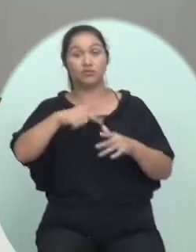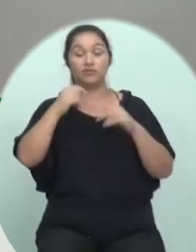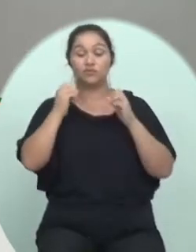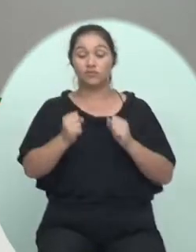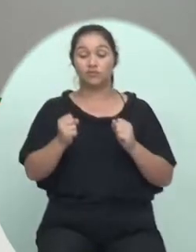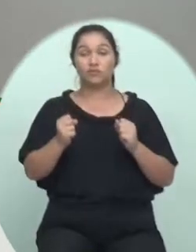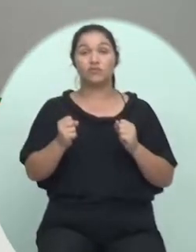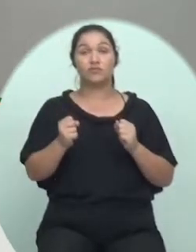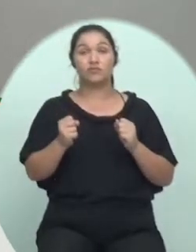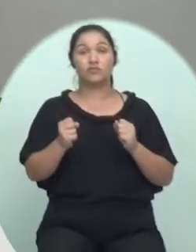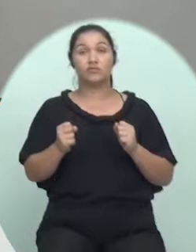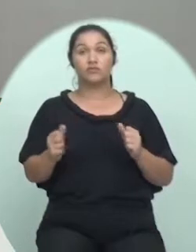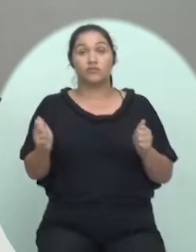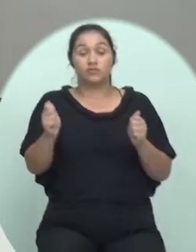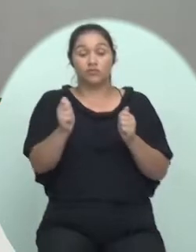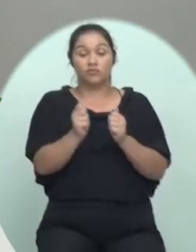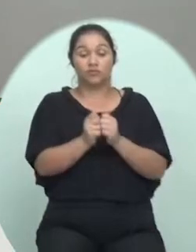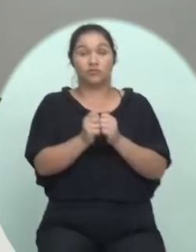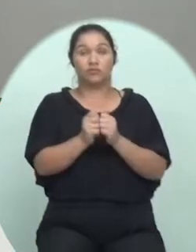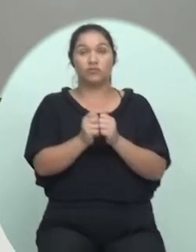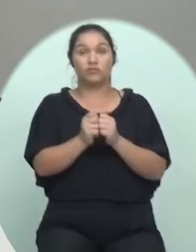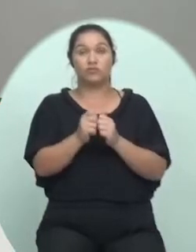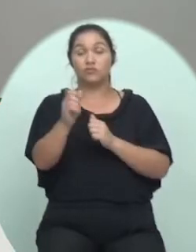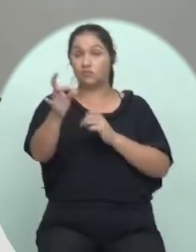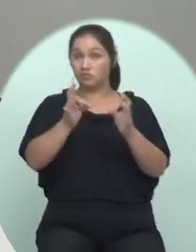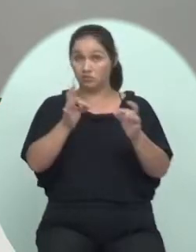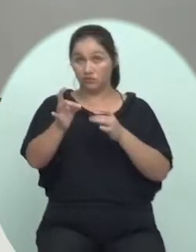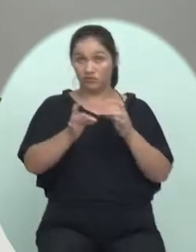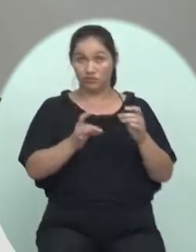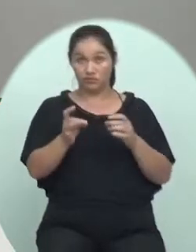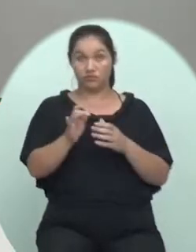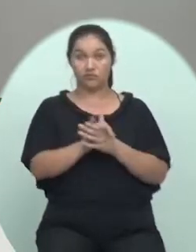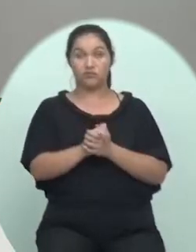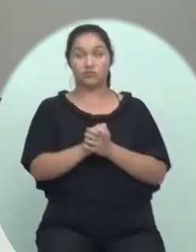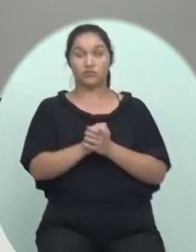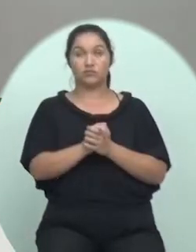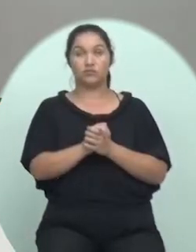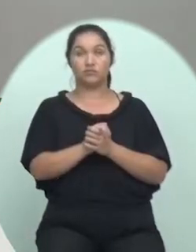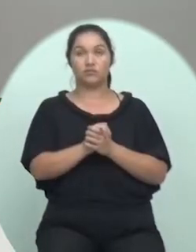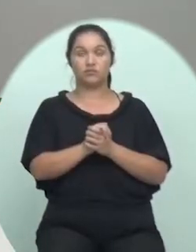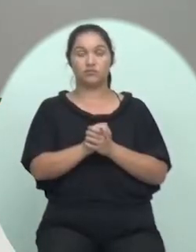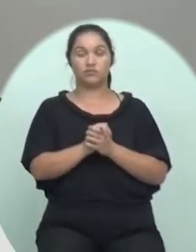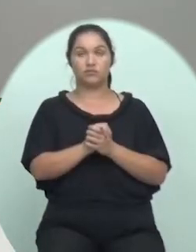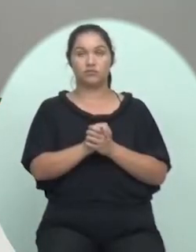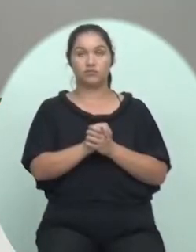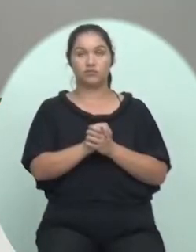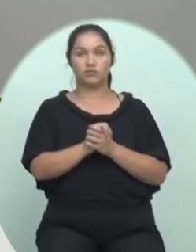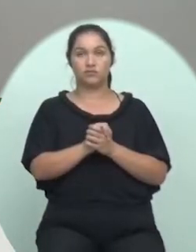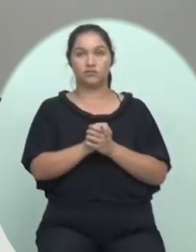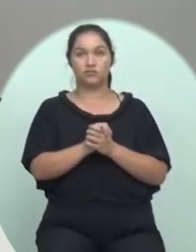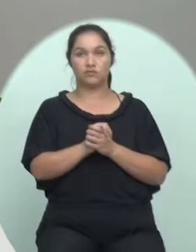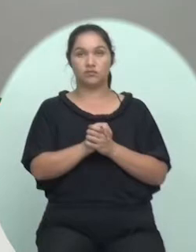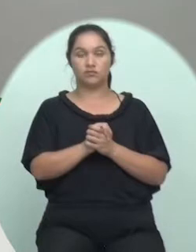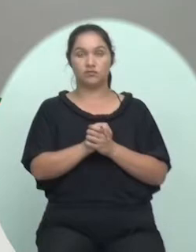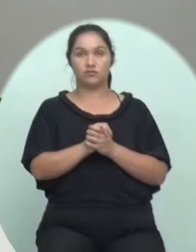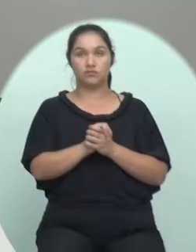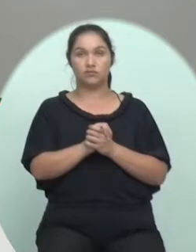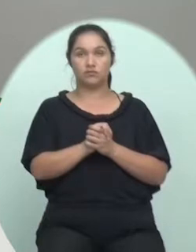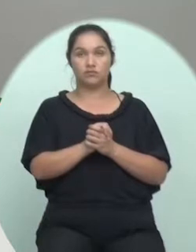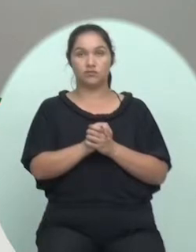reposicionar, podemos consertar, fazer correções, se necessário, em alguma votação